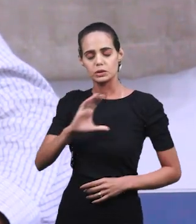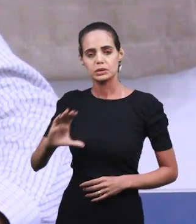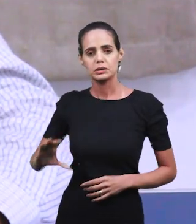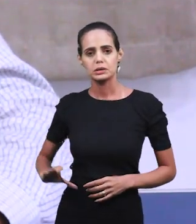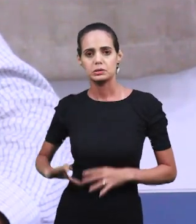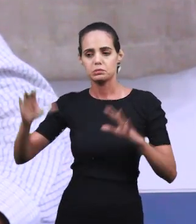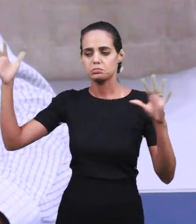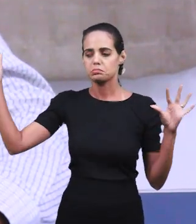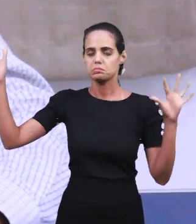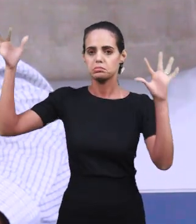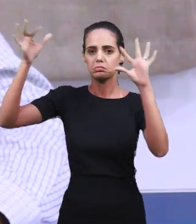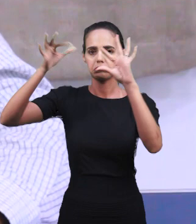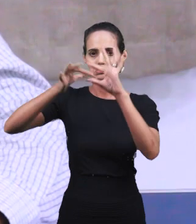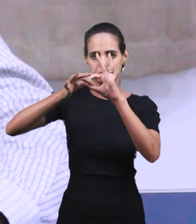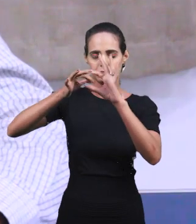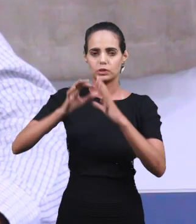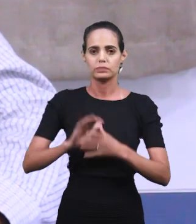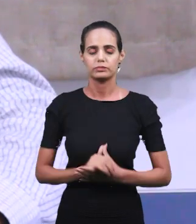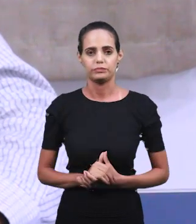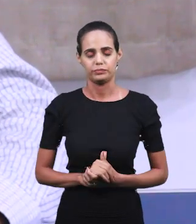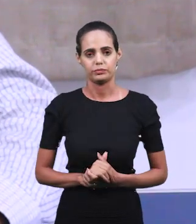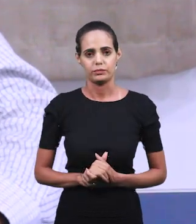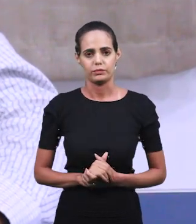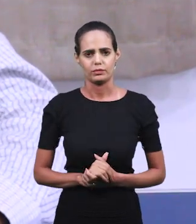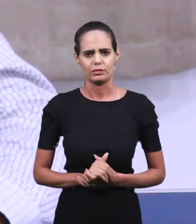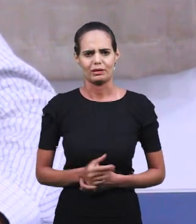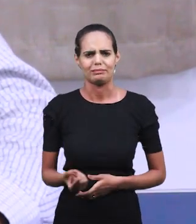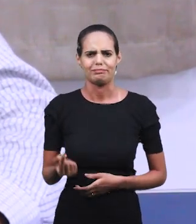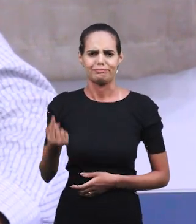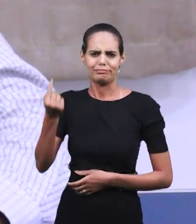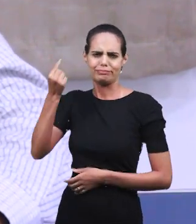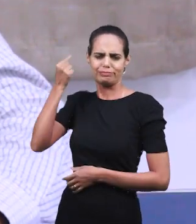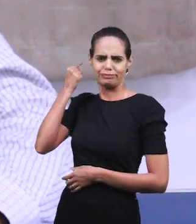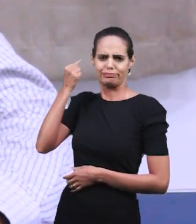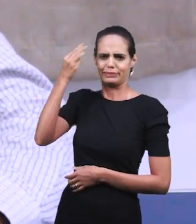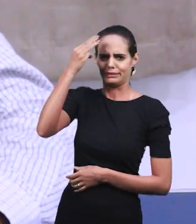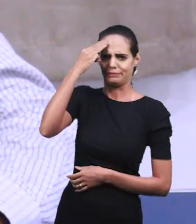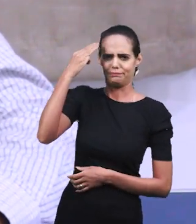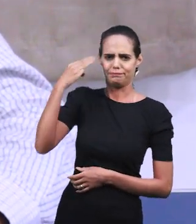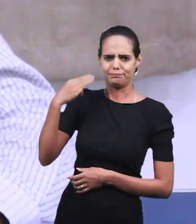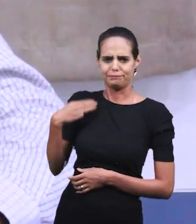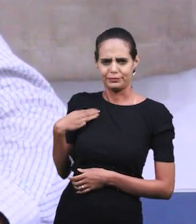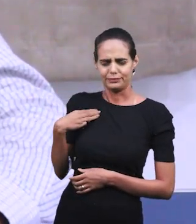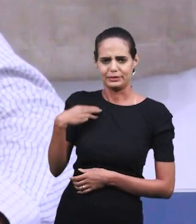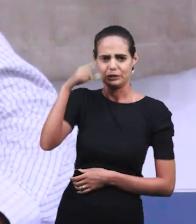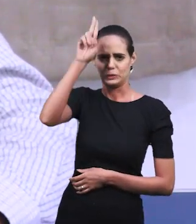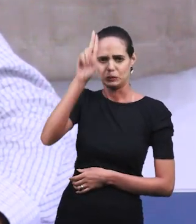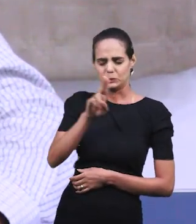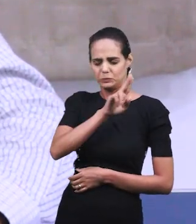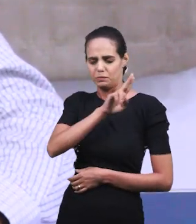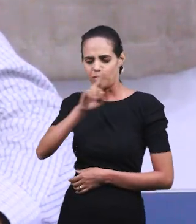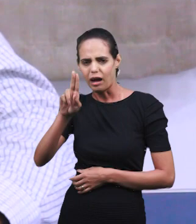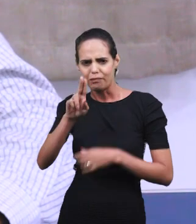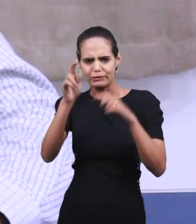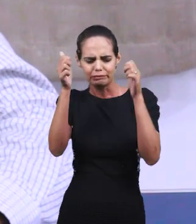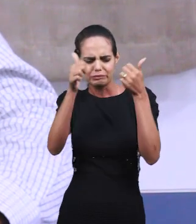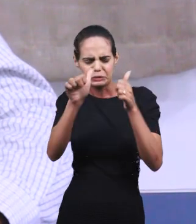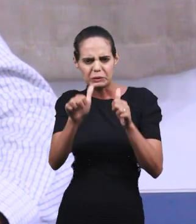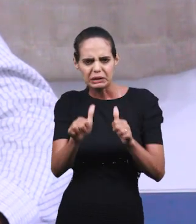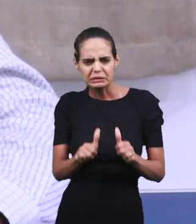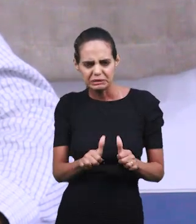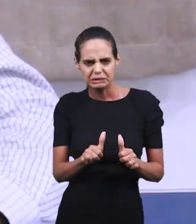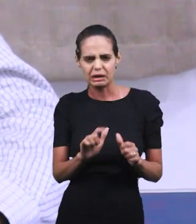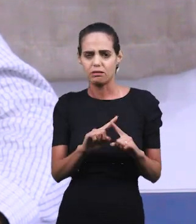a pluralidade de mediadores que existia naquele tempo, como Maria, até mesmo o Papa e os santos. Mas com base bíblica